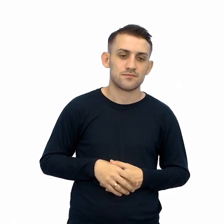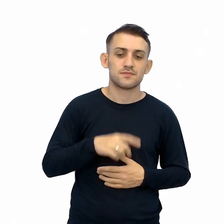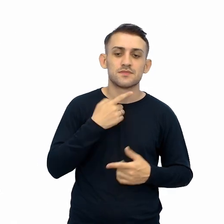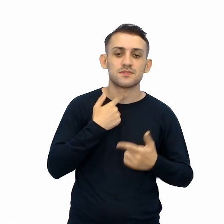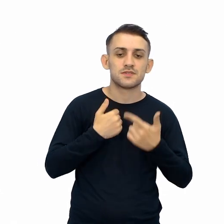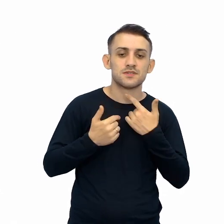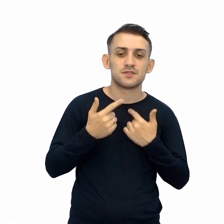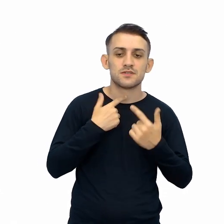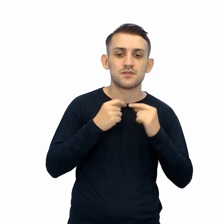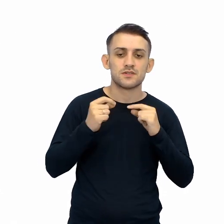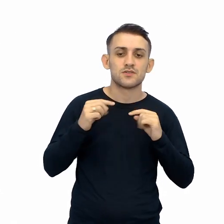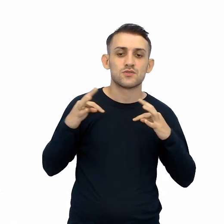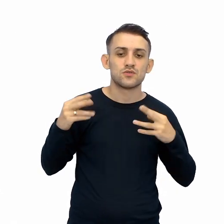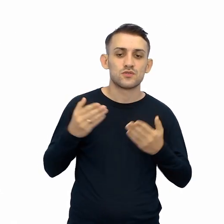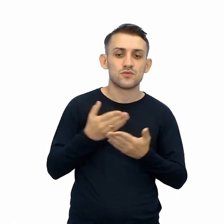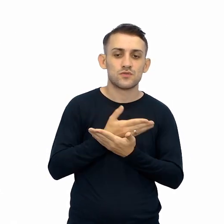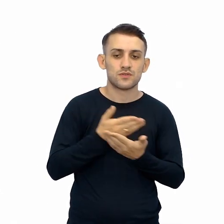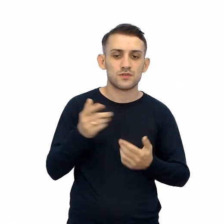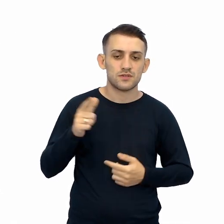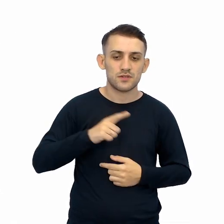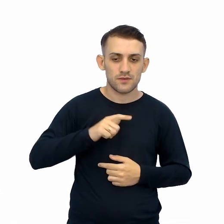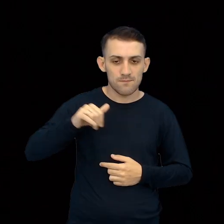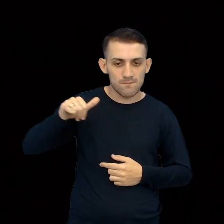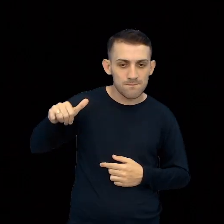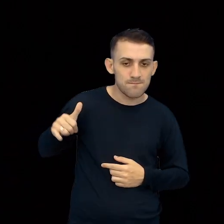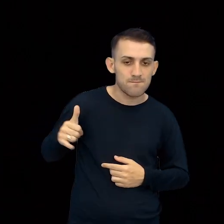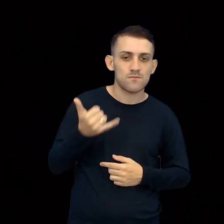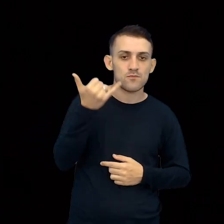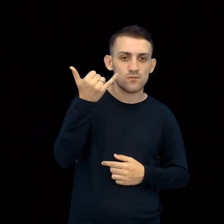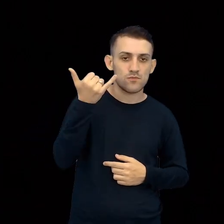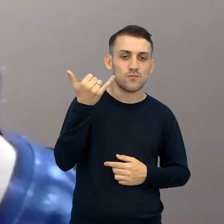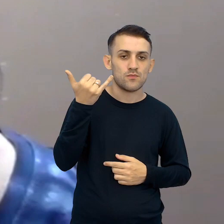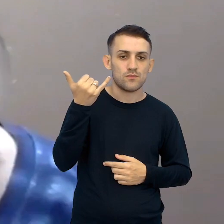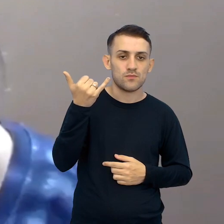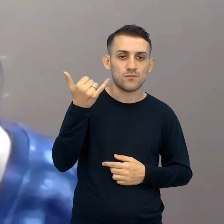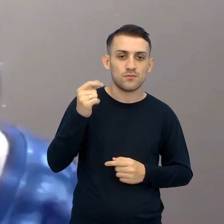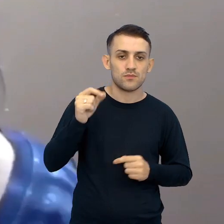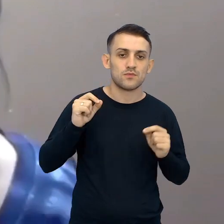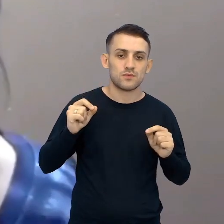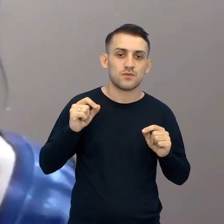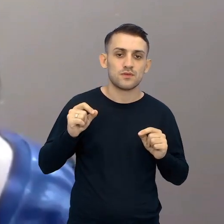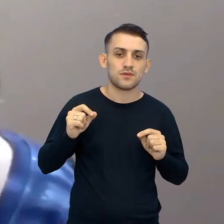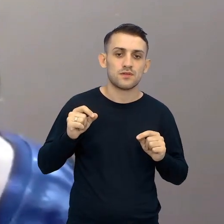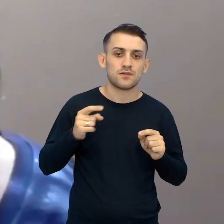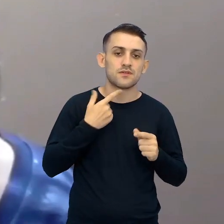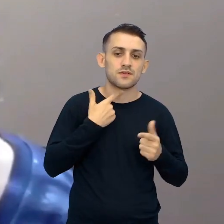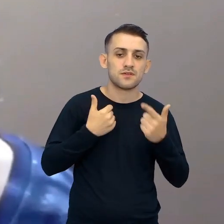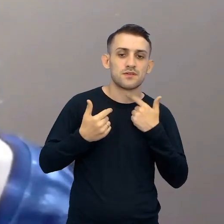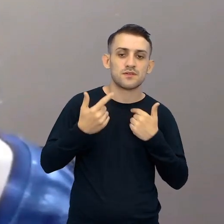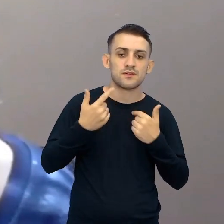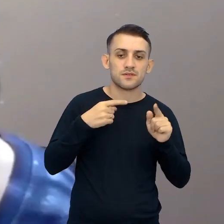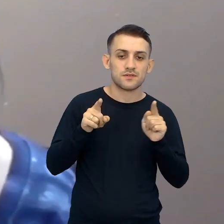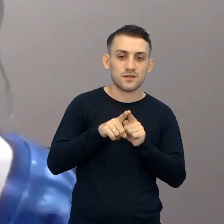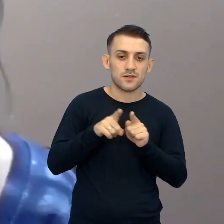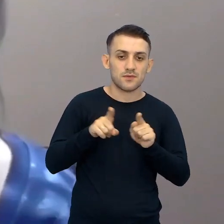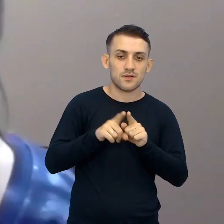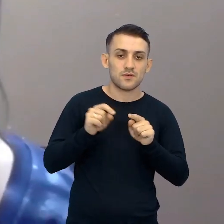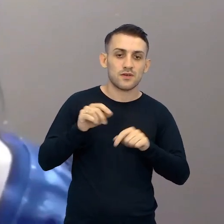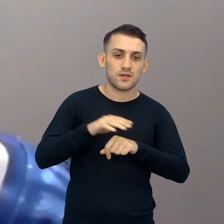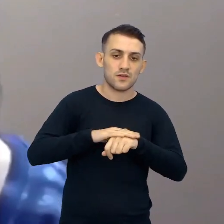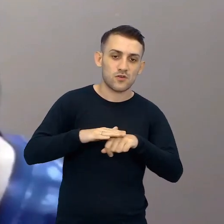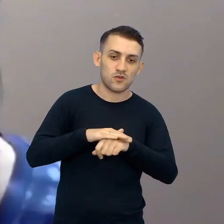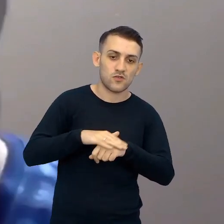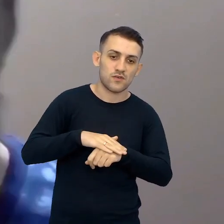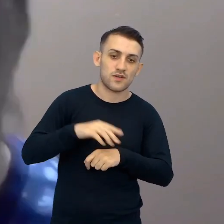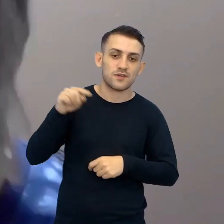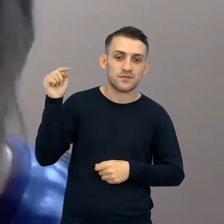desejando que todos tenham aproveitado, né? Desejando que essa conversa